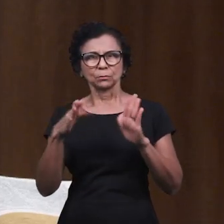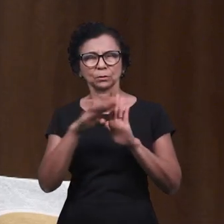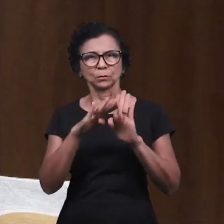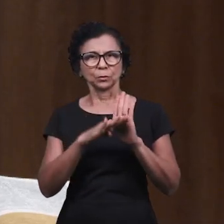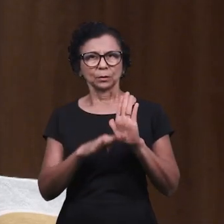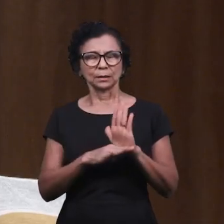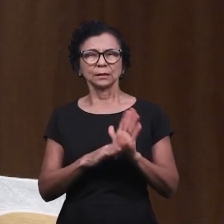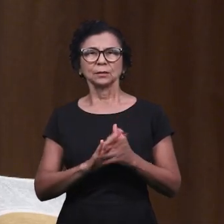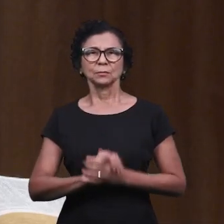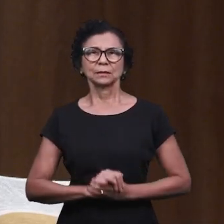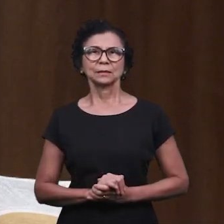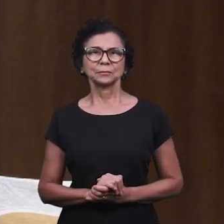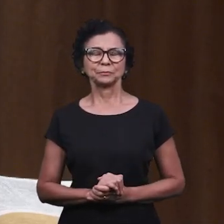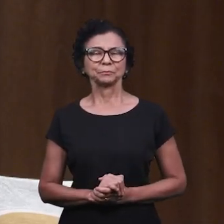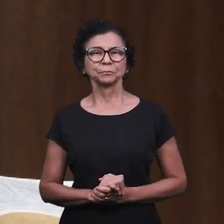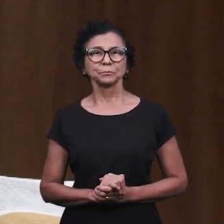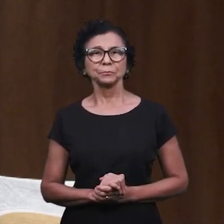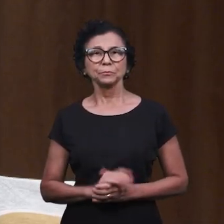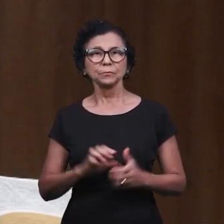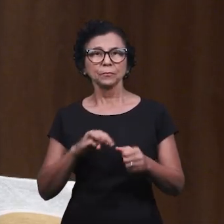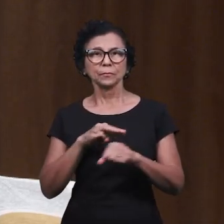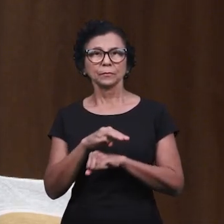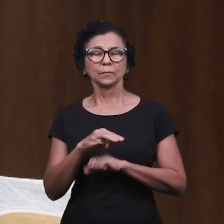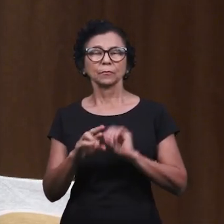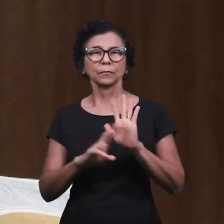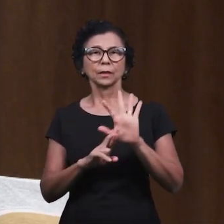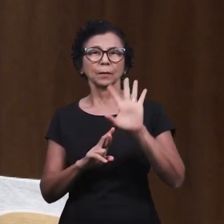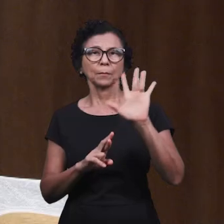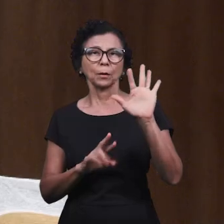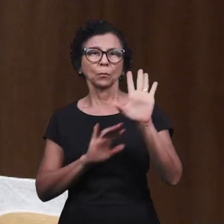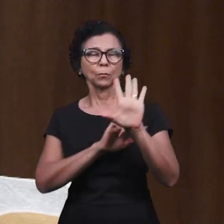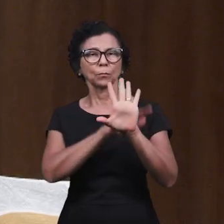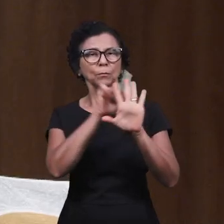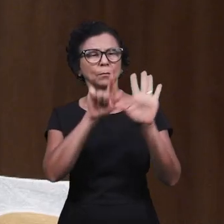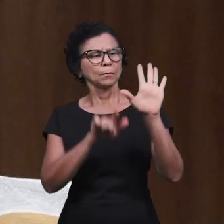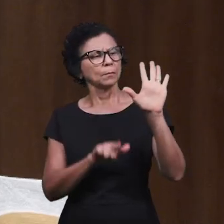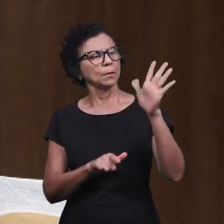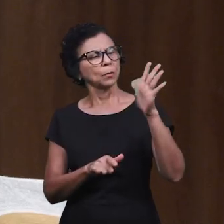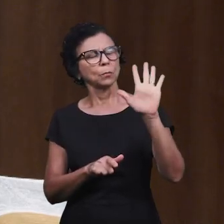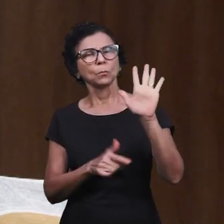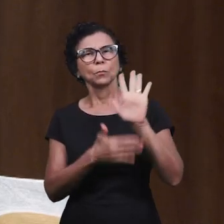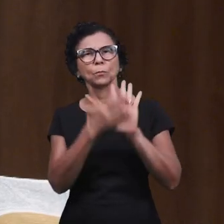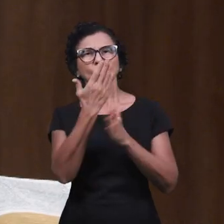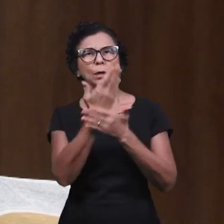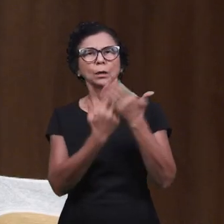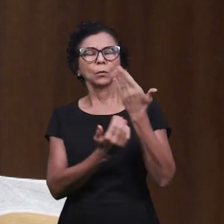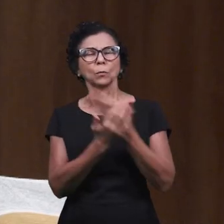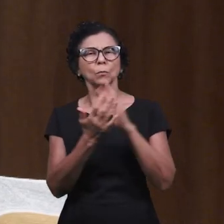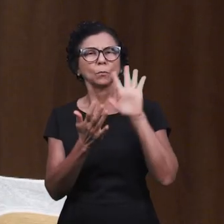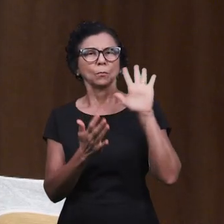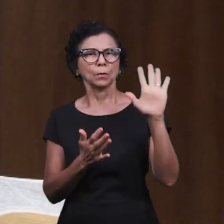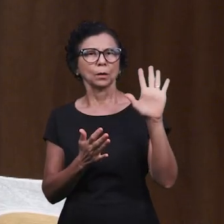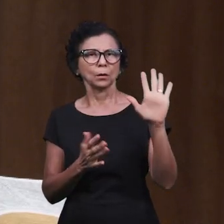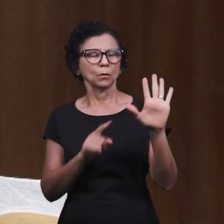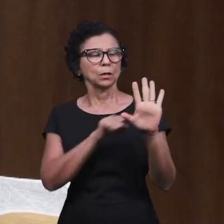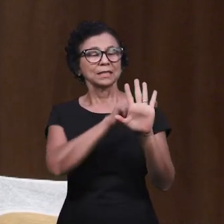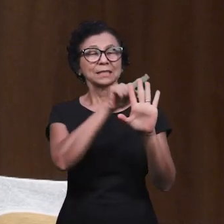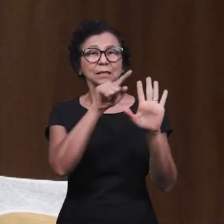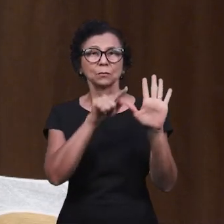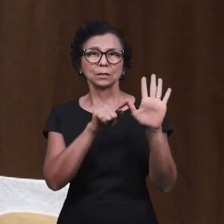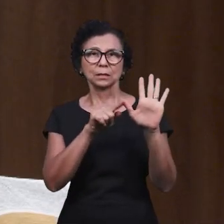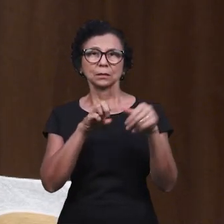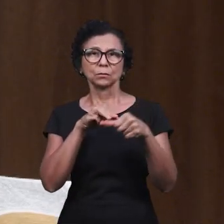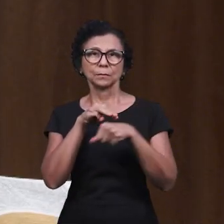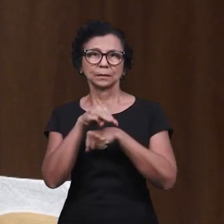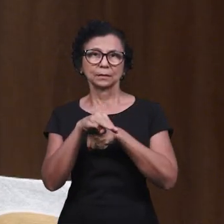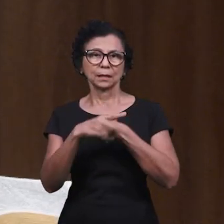ministérios, né, na mão que apareceu, e esses ministérios que são exercidos no corpo, mais uma vez falamos,